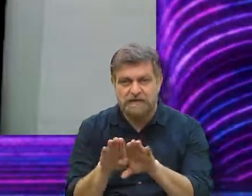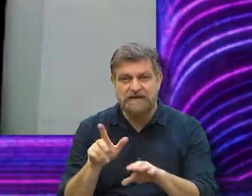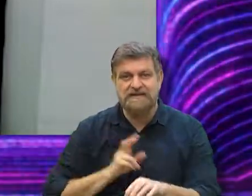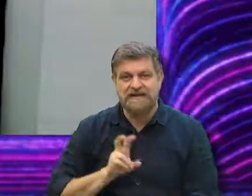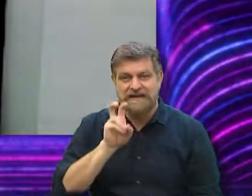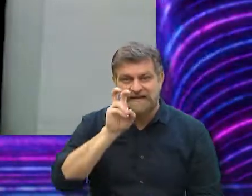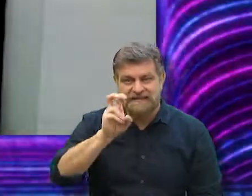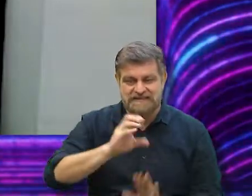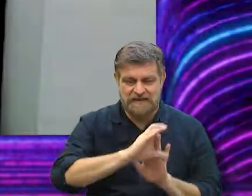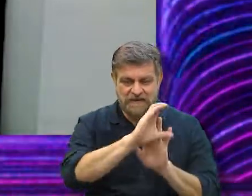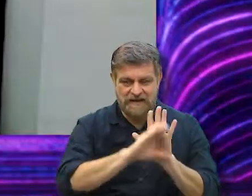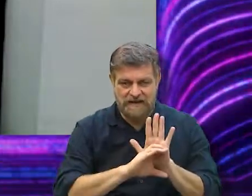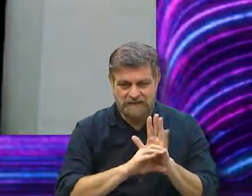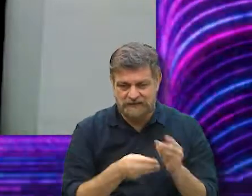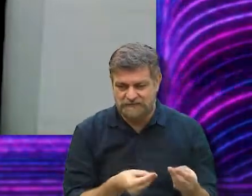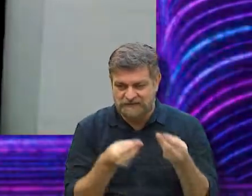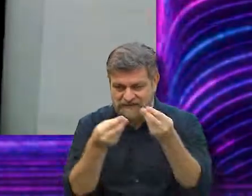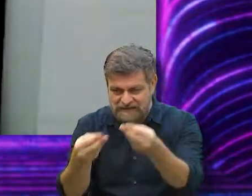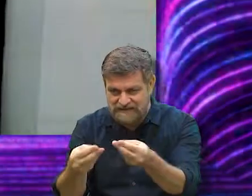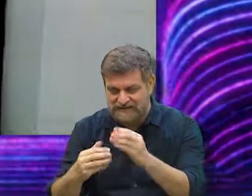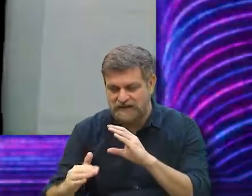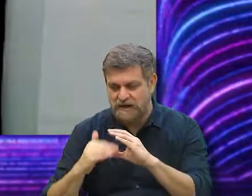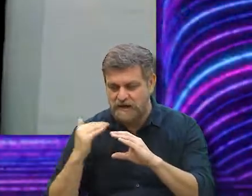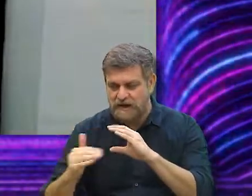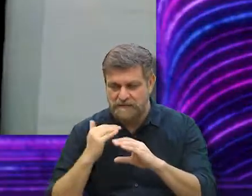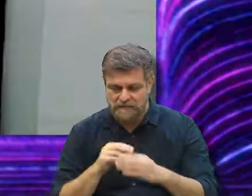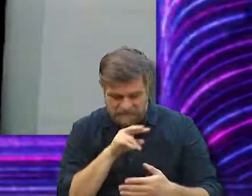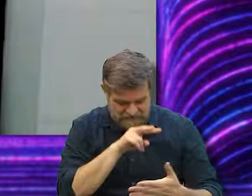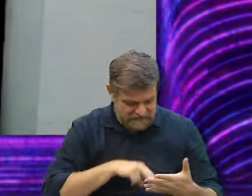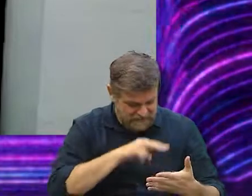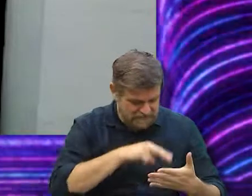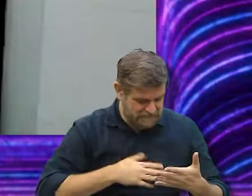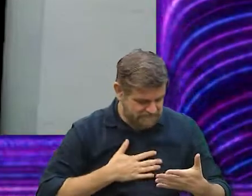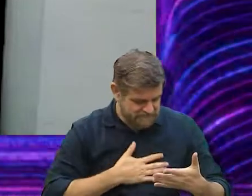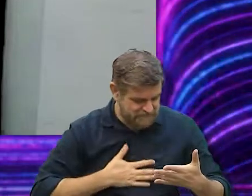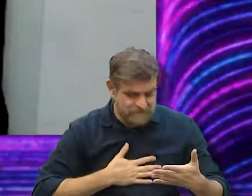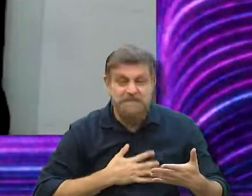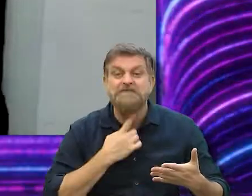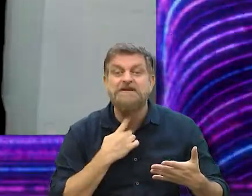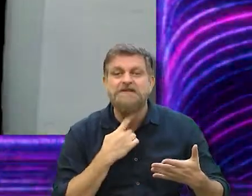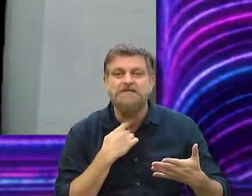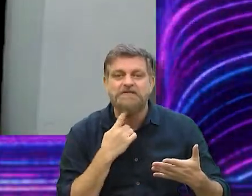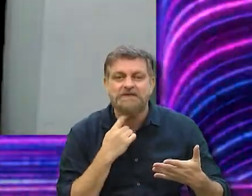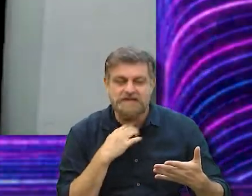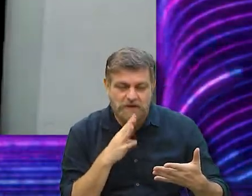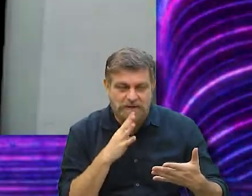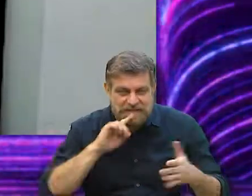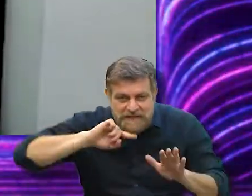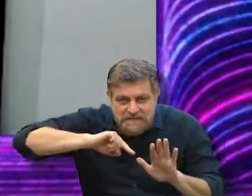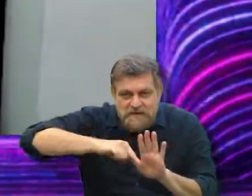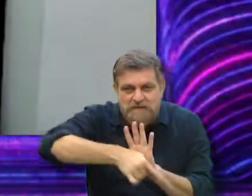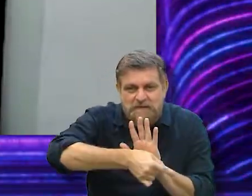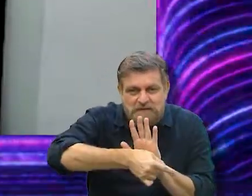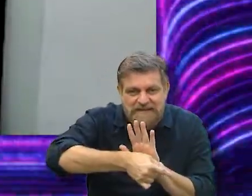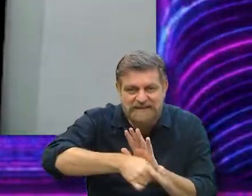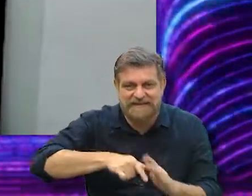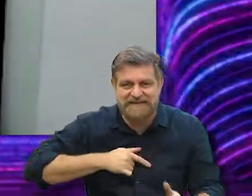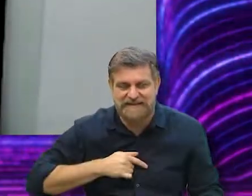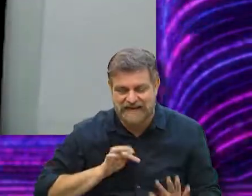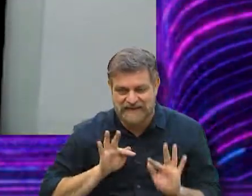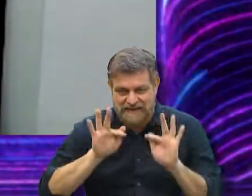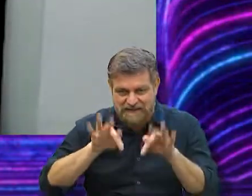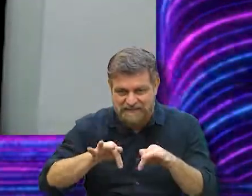@HelenaSagaLivros. E aí lá tem todas as informações do livro, dos personagens, da saga, e tem um site oficial do